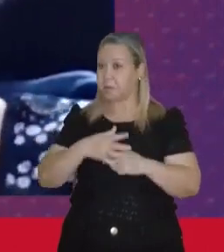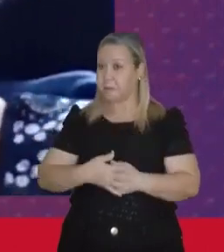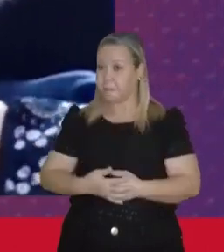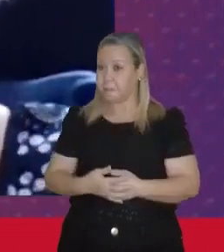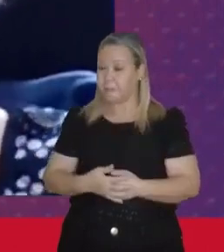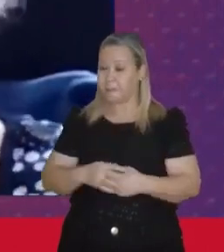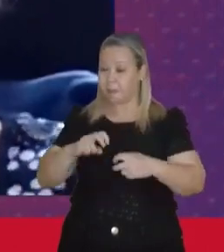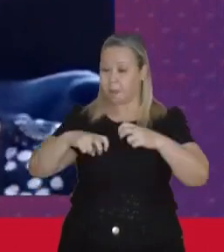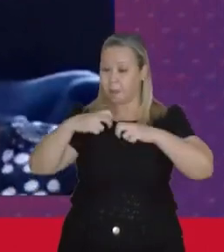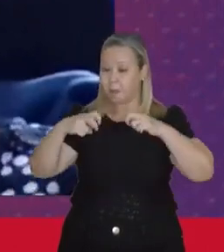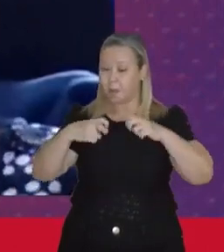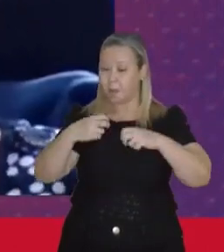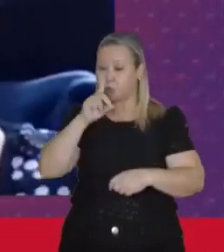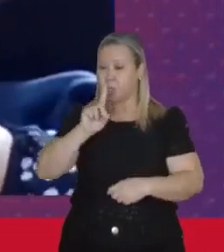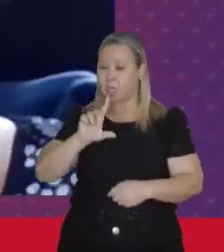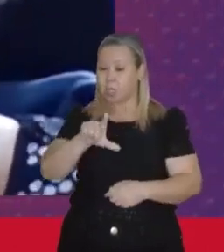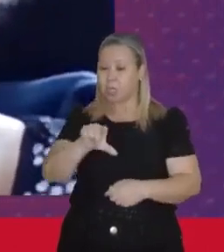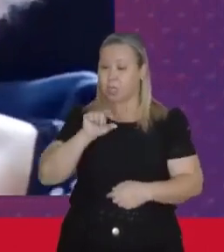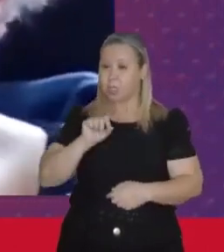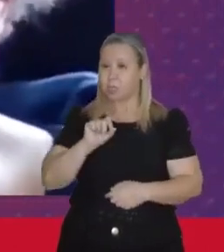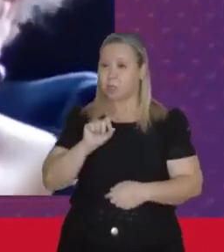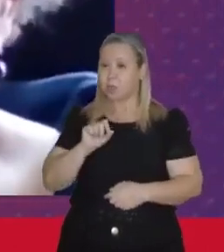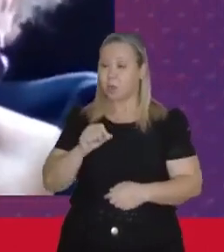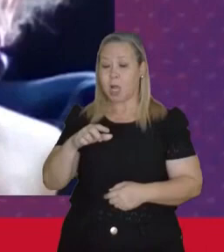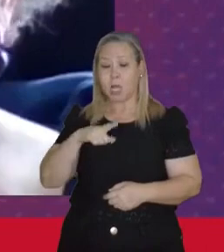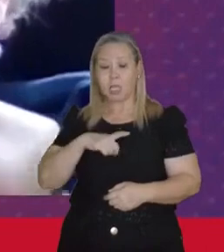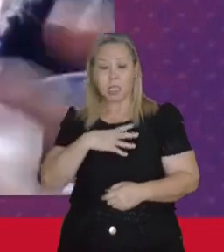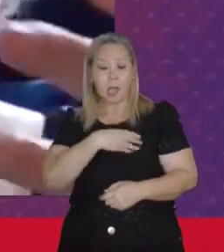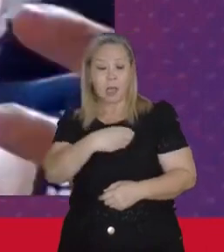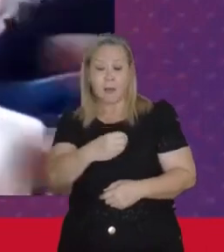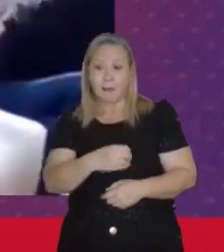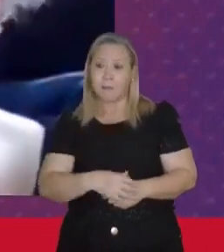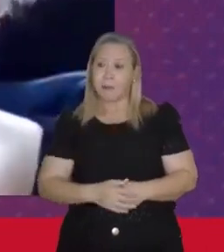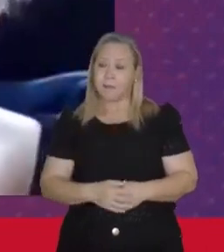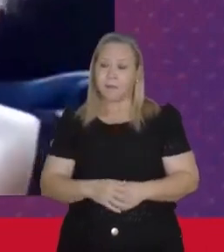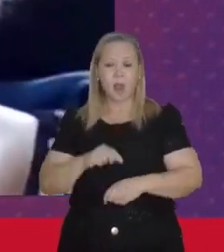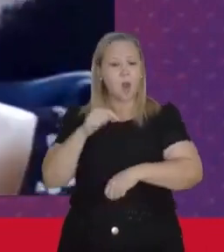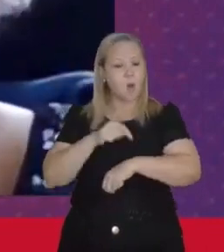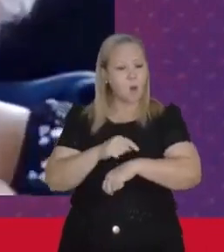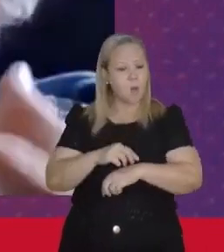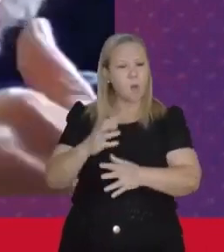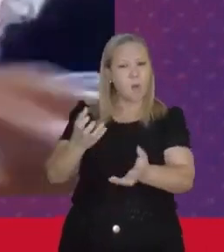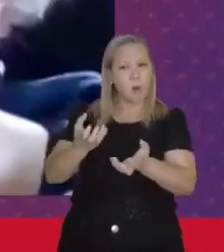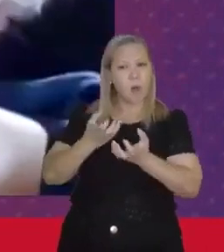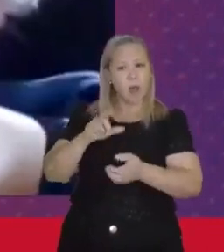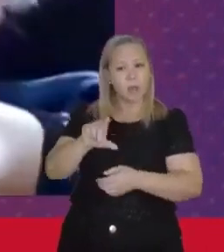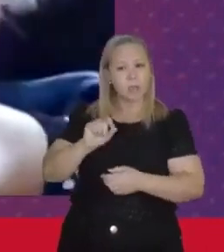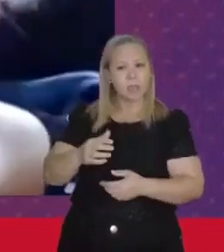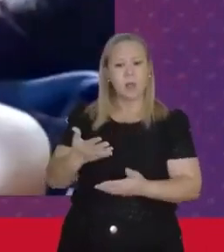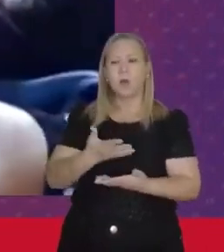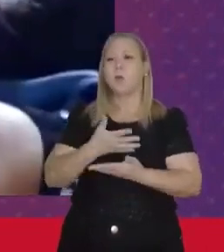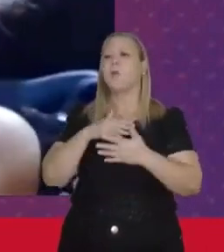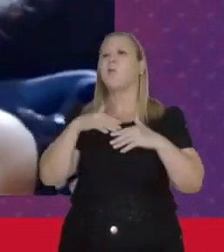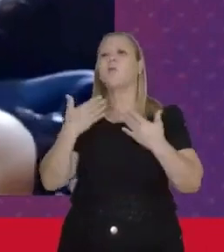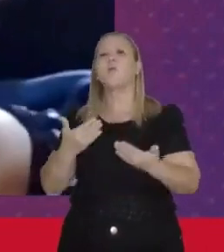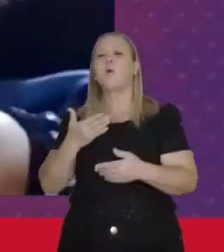É o direito de escolher ter filhos quando quiser, qual é o melhor momento para se ter